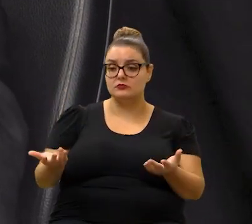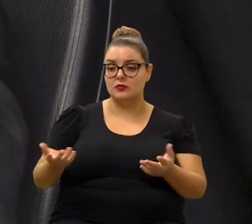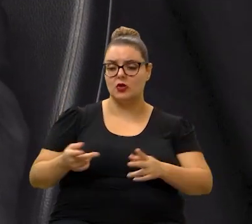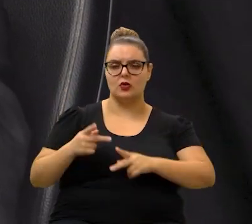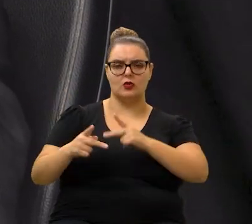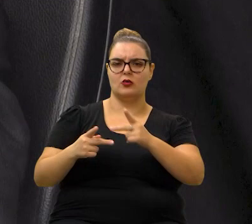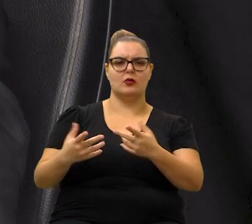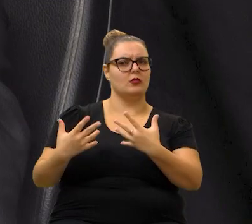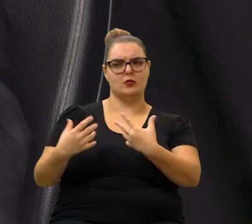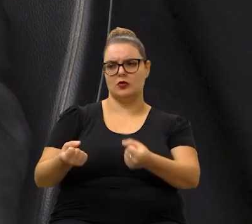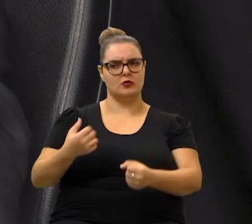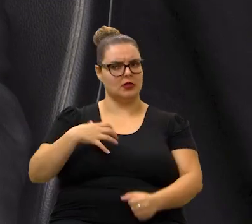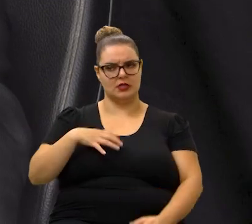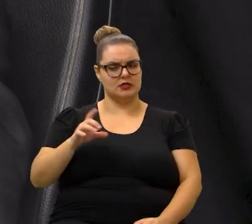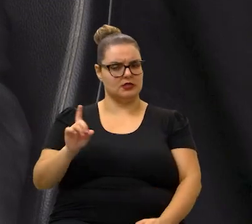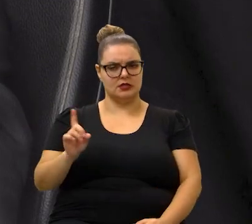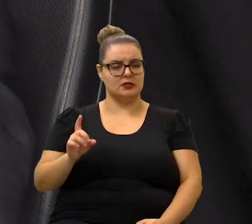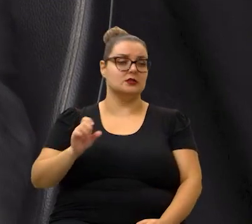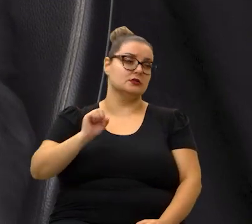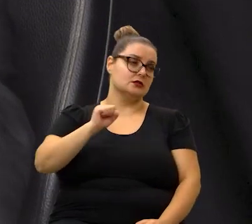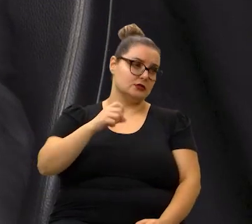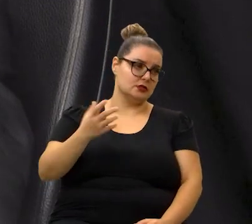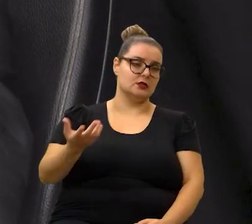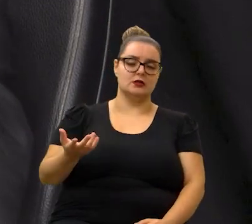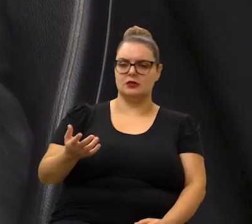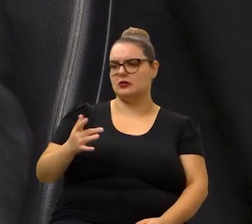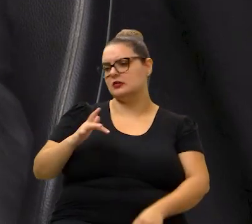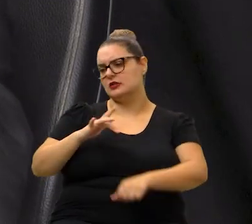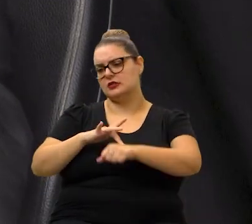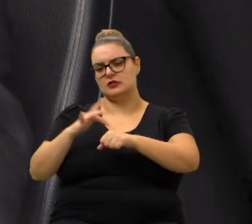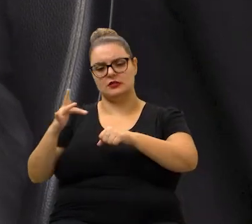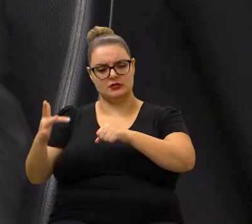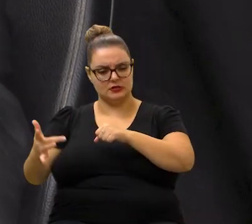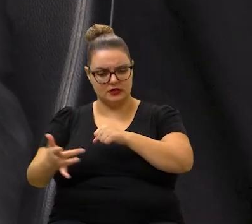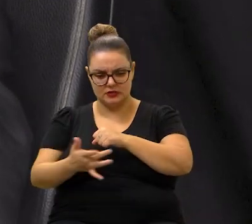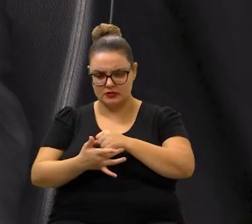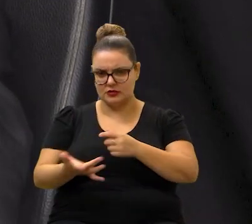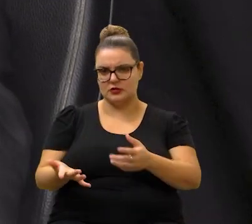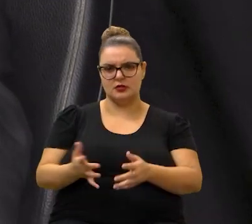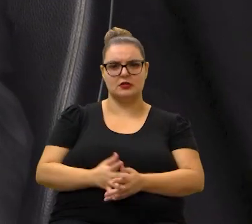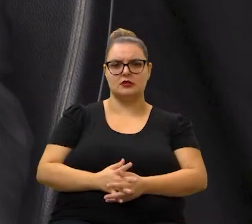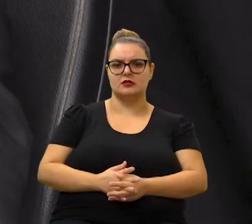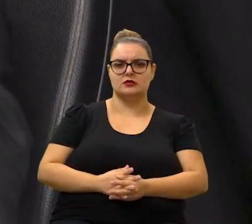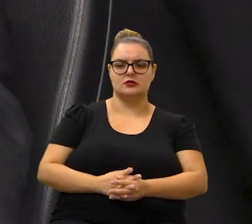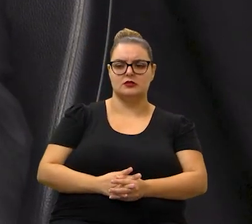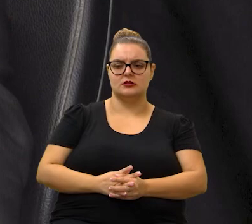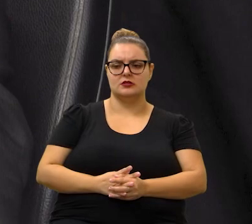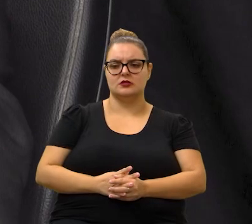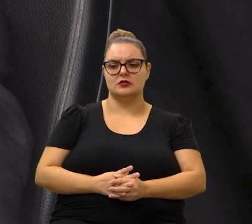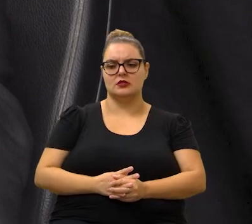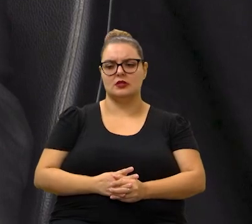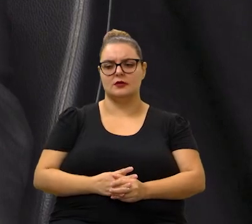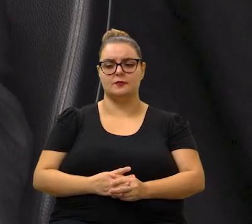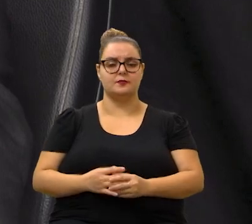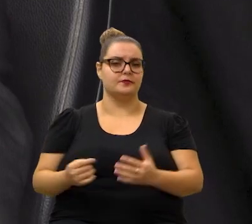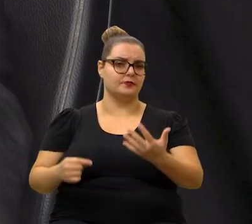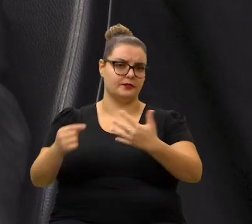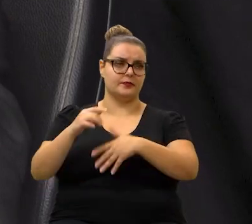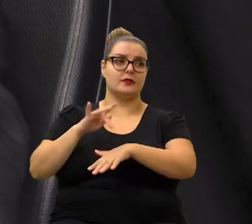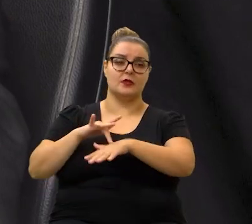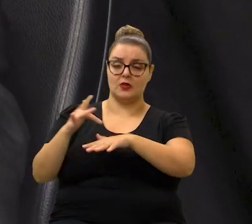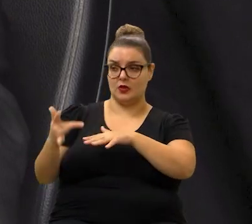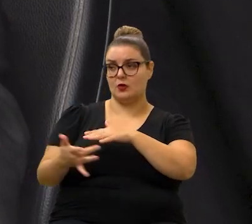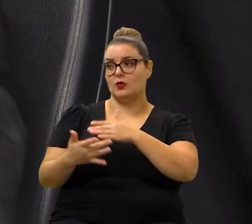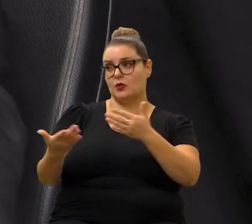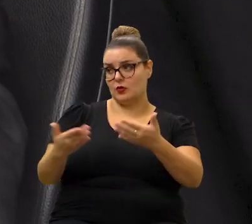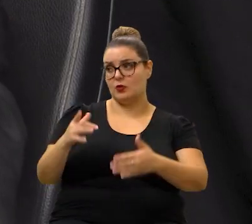o povo hoje não aceita mais isso e através das redes sociais através de todas essas a questão da mídia que